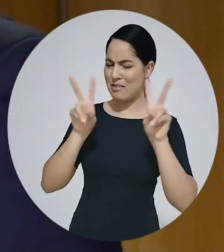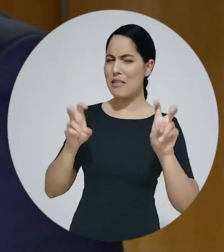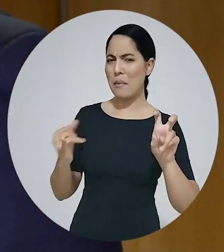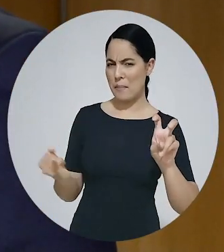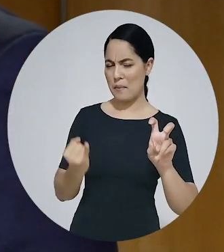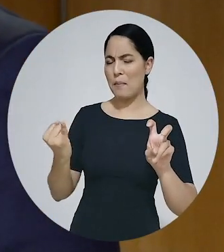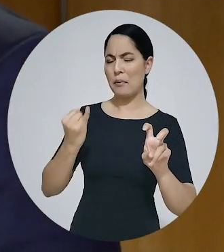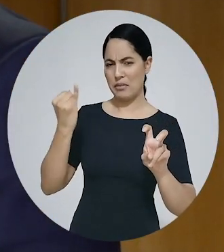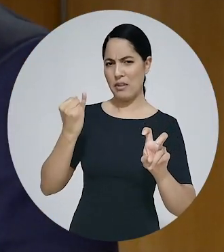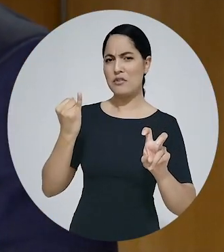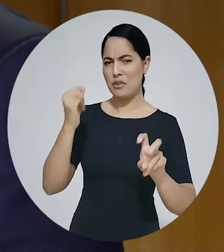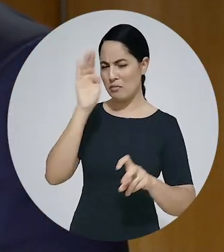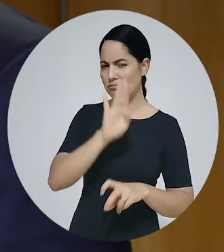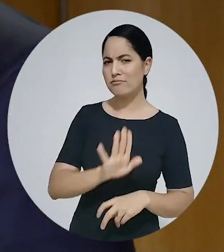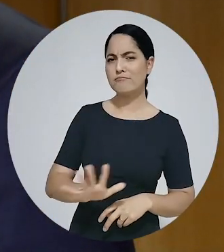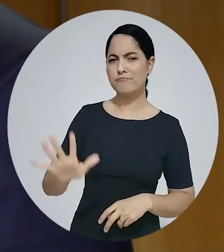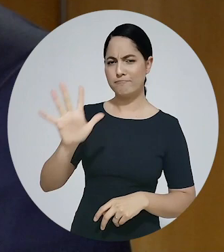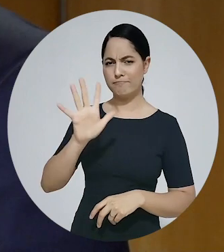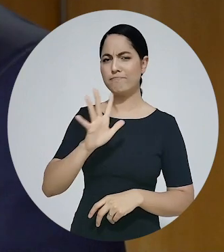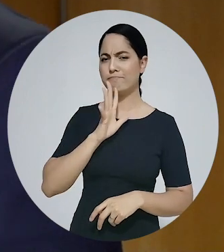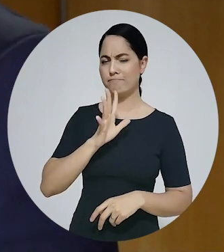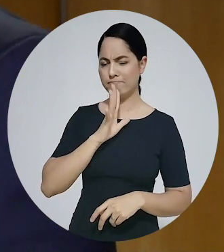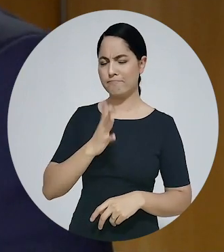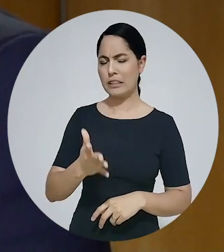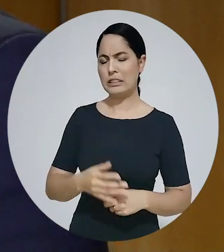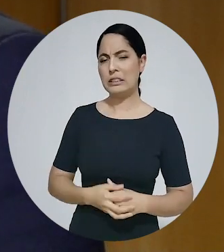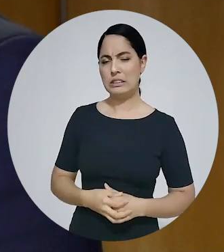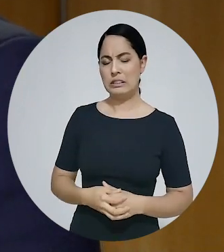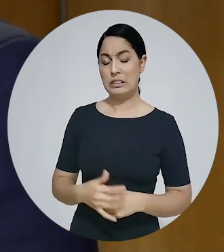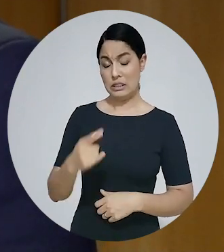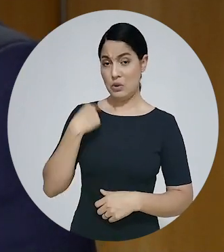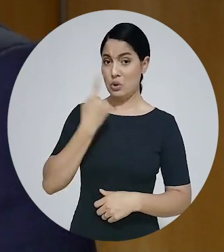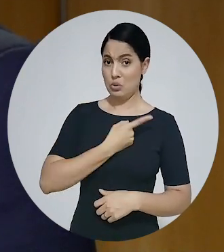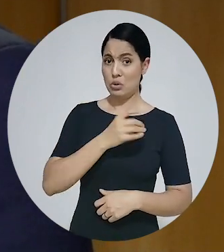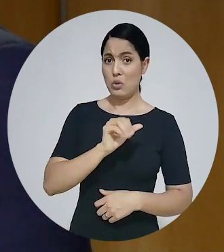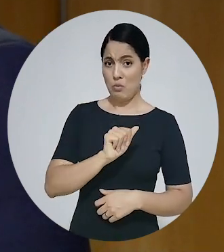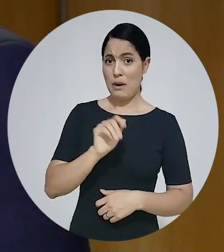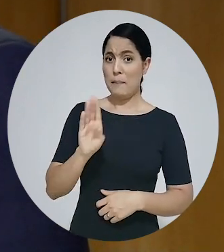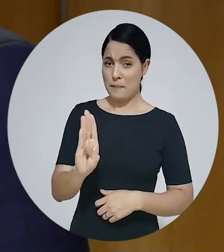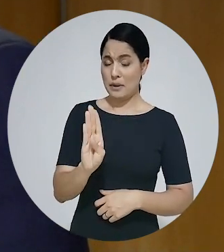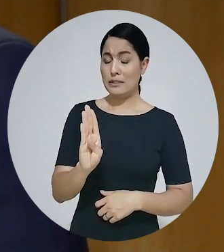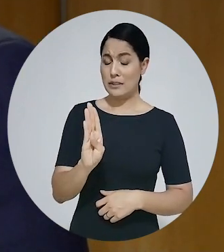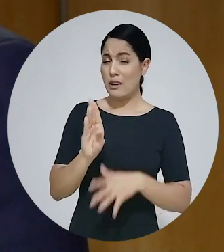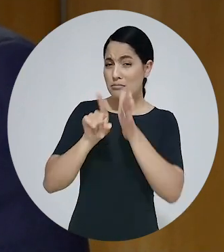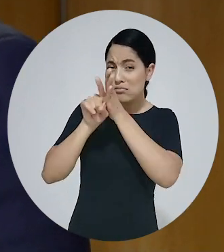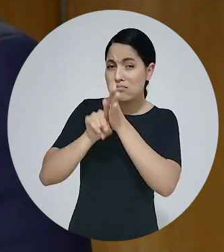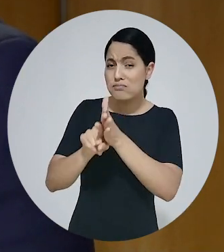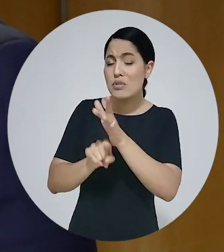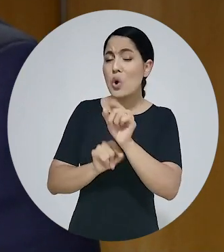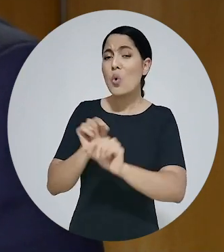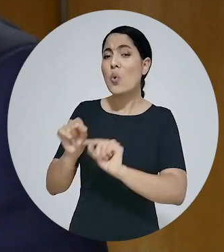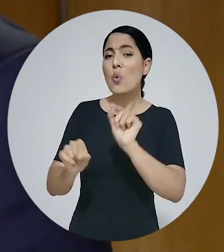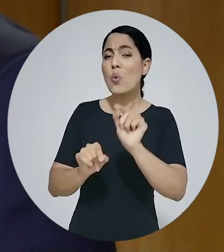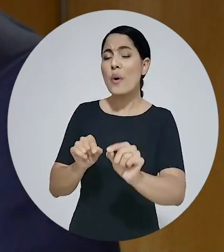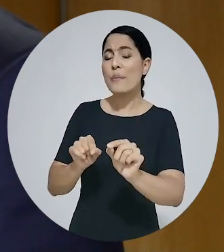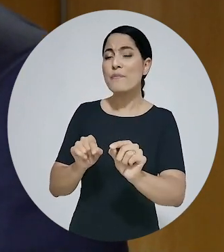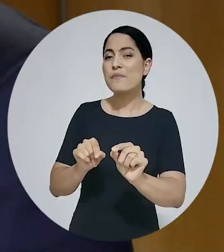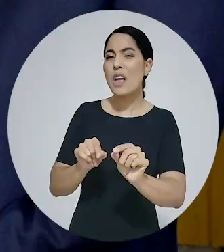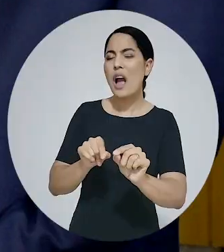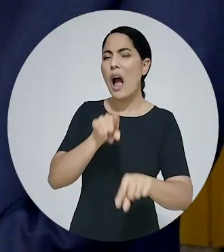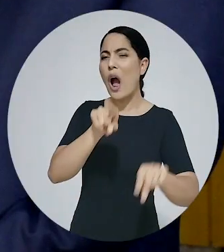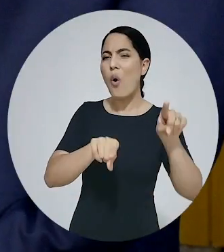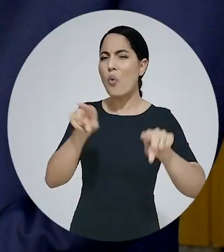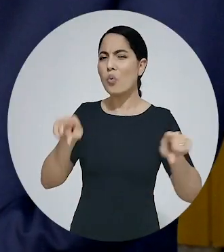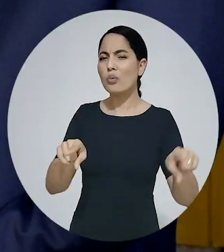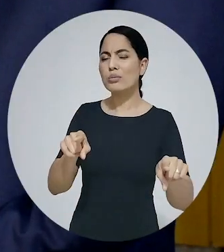assunto importantíssimo, de grande repercussão nacional. Bem, a primeira análise da Ordem dos Advogados do Brasil é sobre a resistência